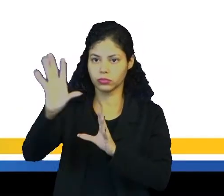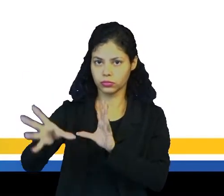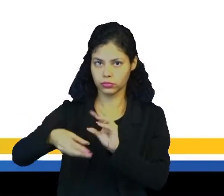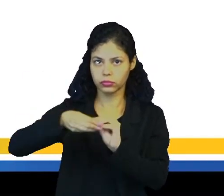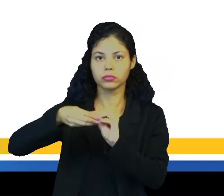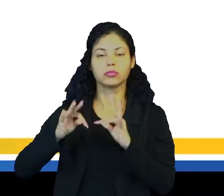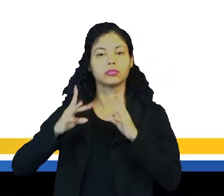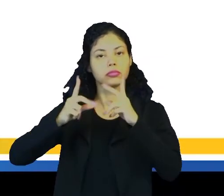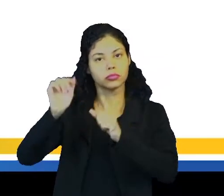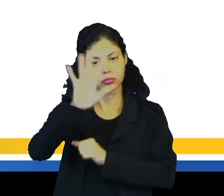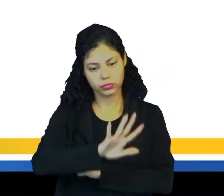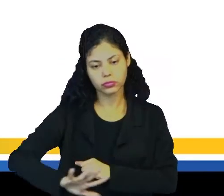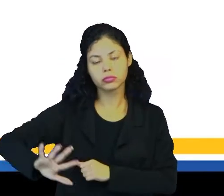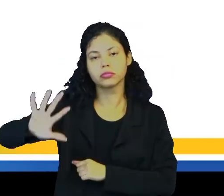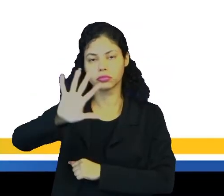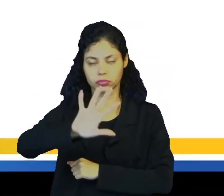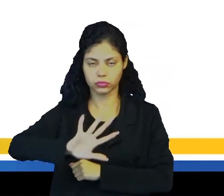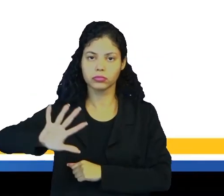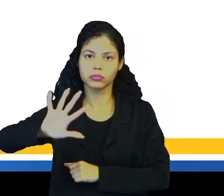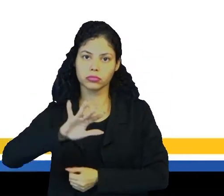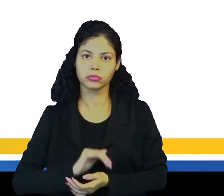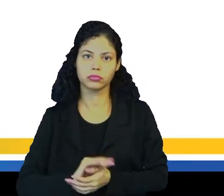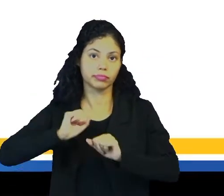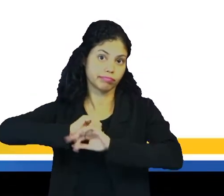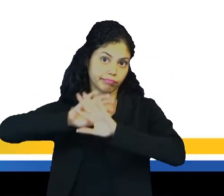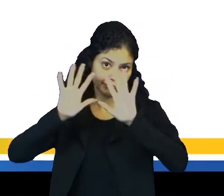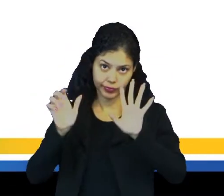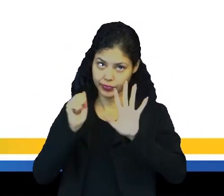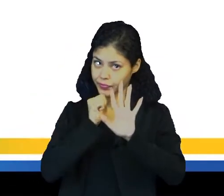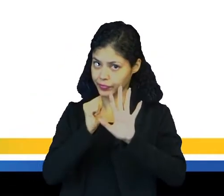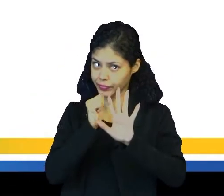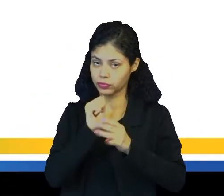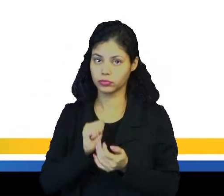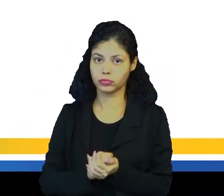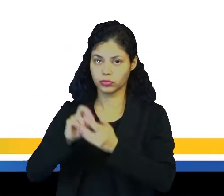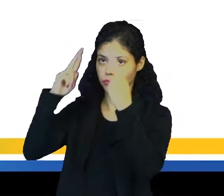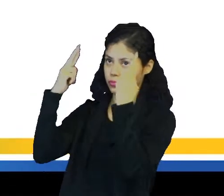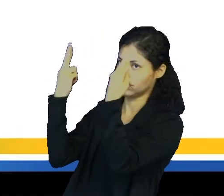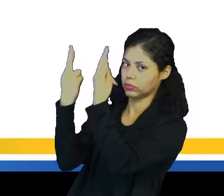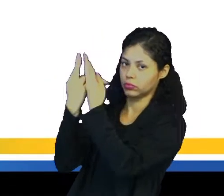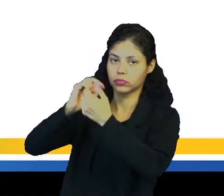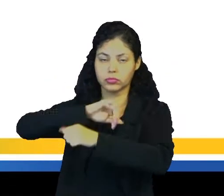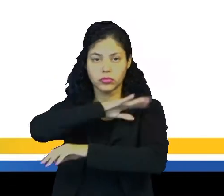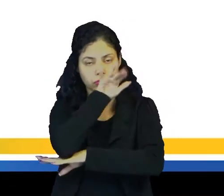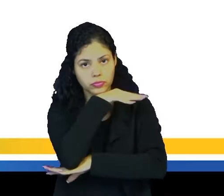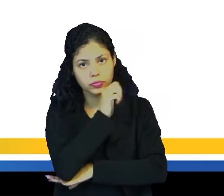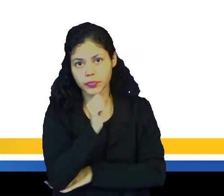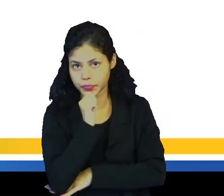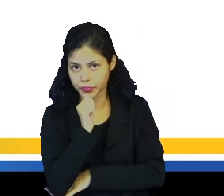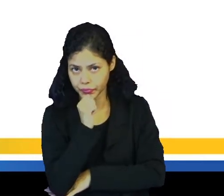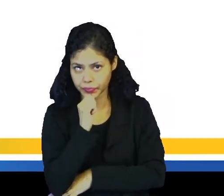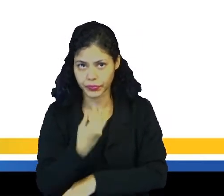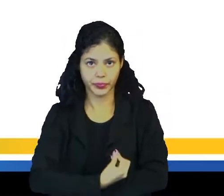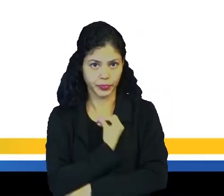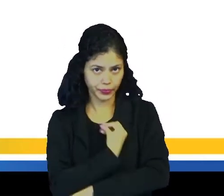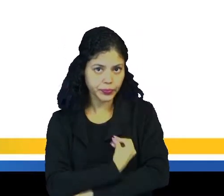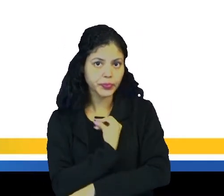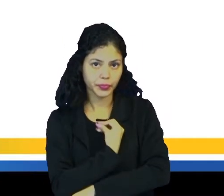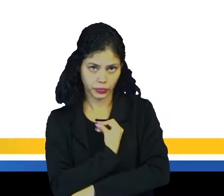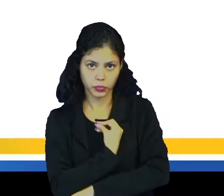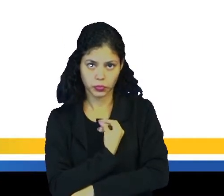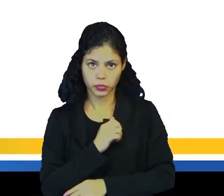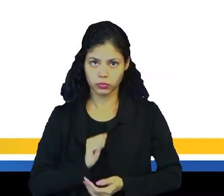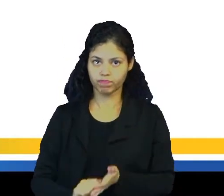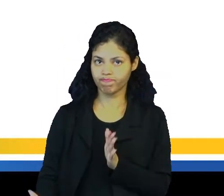incluímos aí todos os reinos, né? Mas é claro que sabemos que o reino Animalia, ele está mais presente,